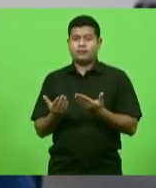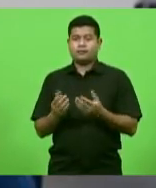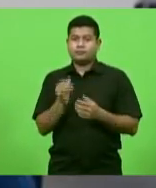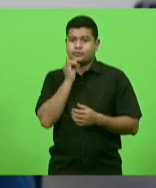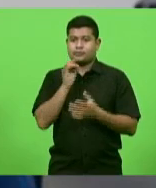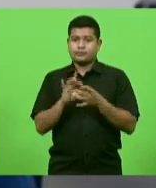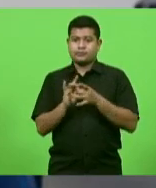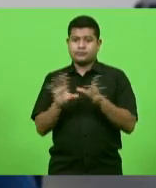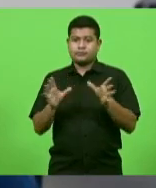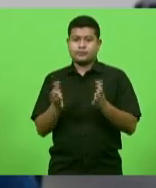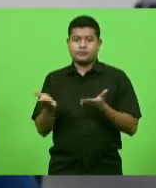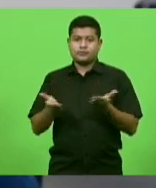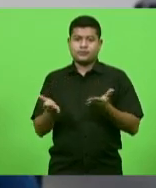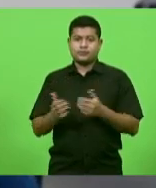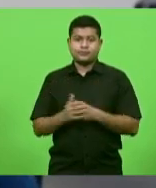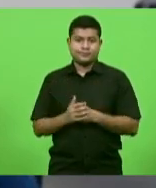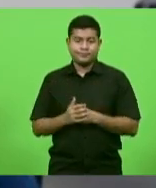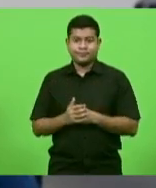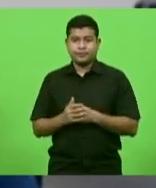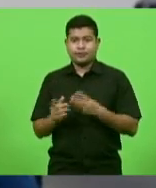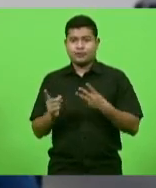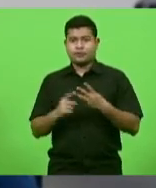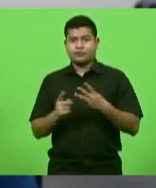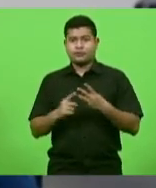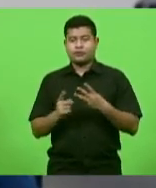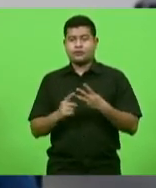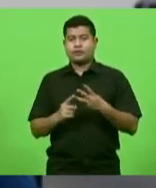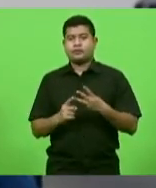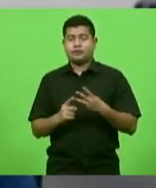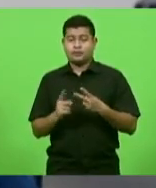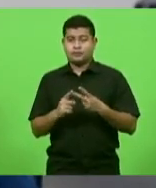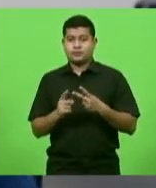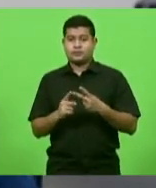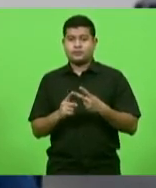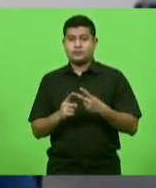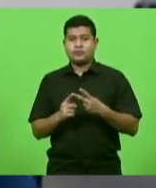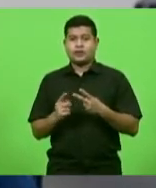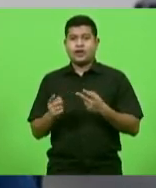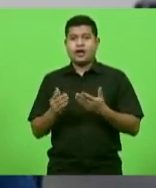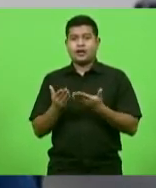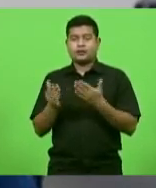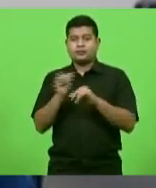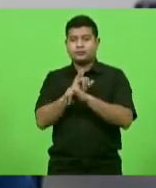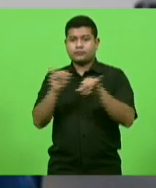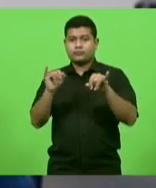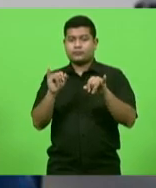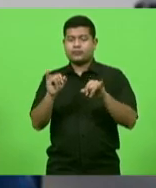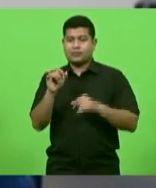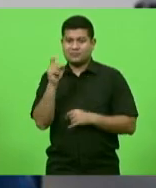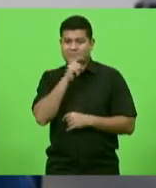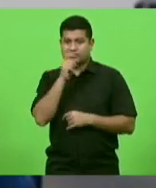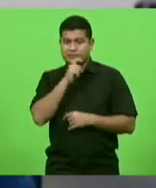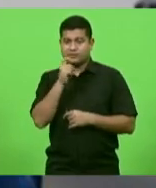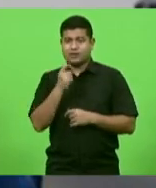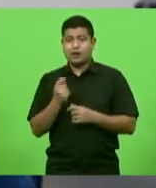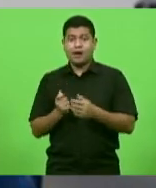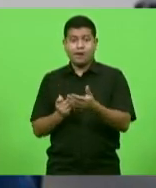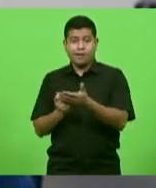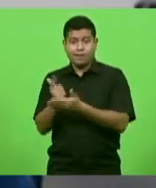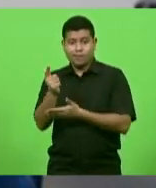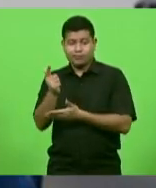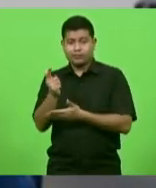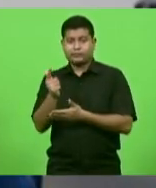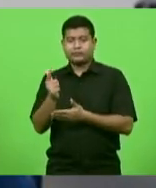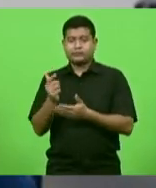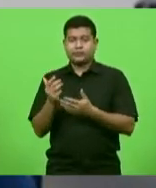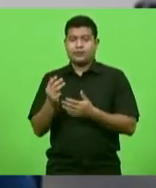dispensa de licitação B emissão de declaração falsa a comissão parlamentar de inquérito constituída para apurar a pouco dos referidos